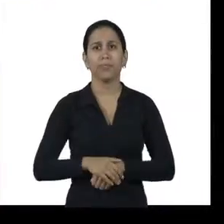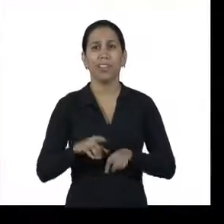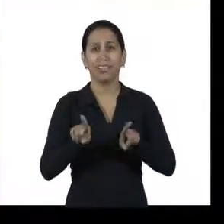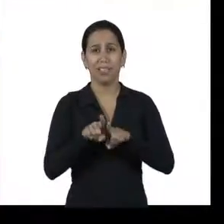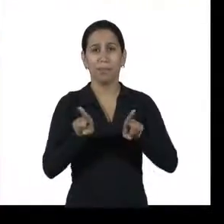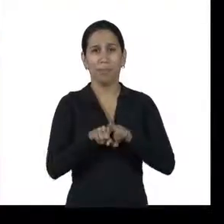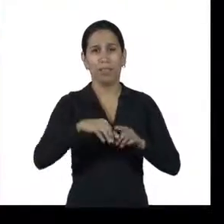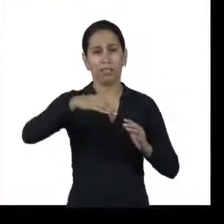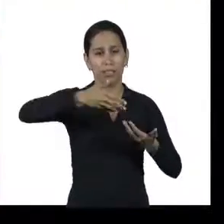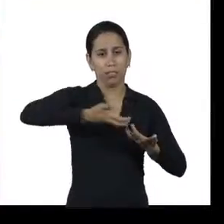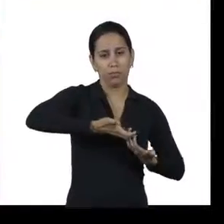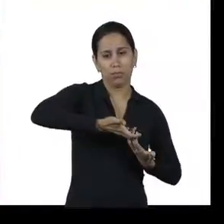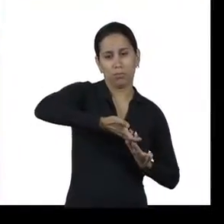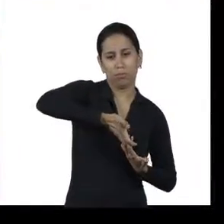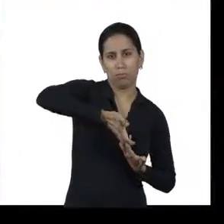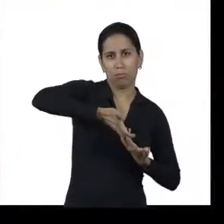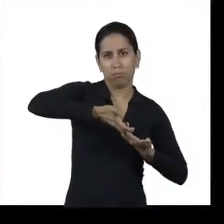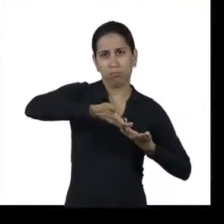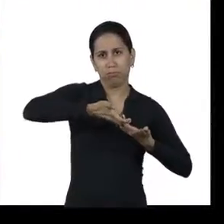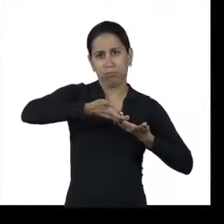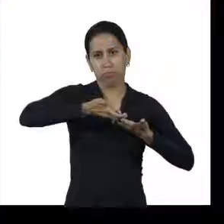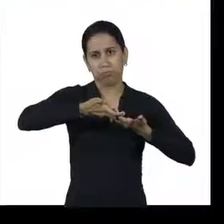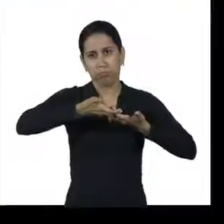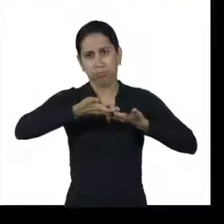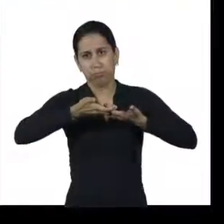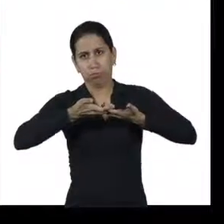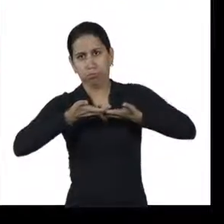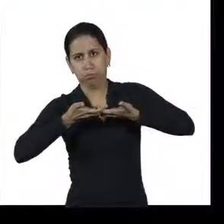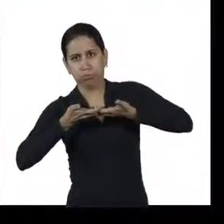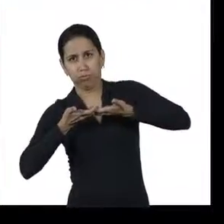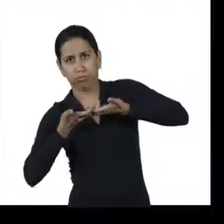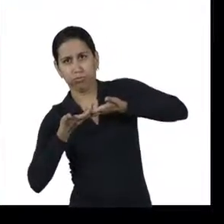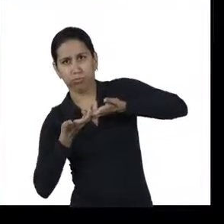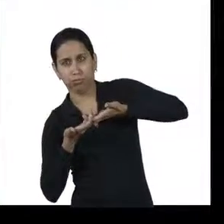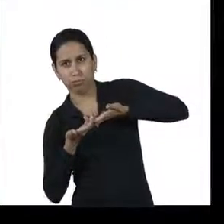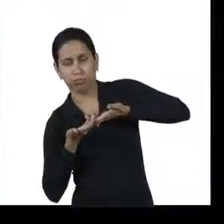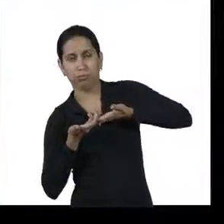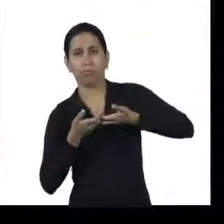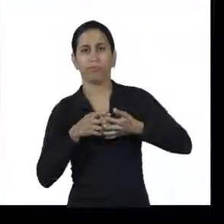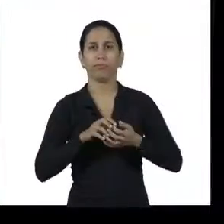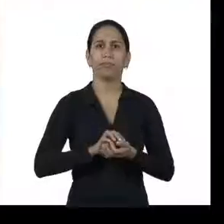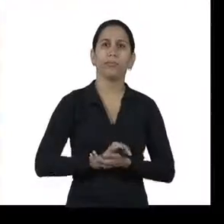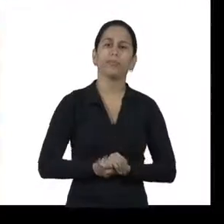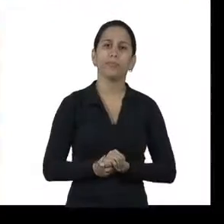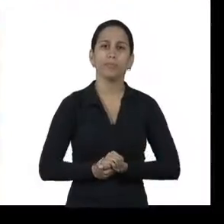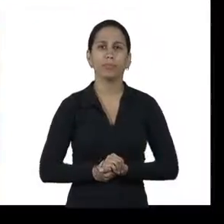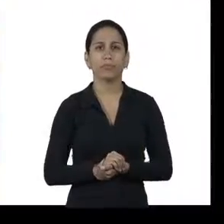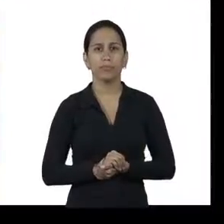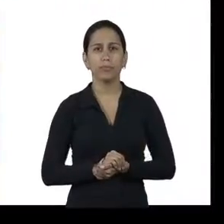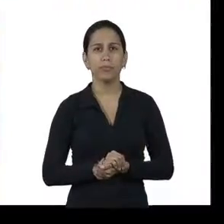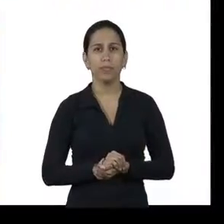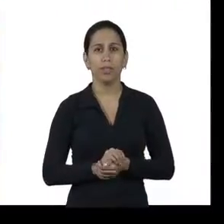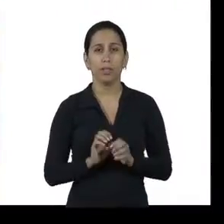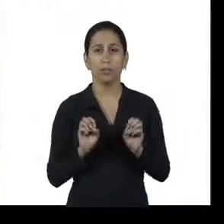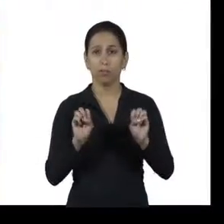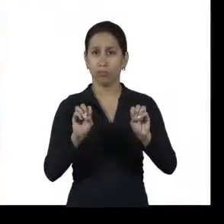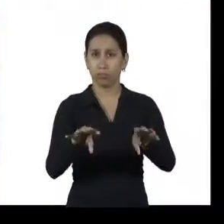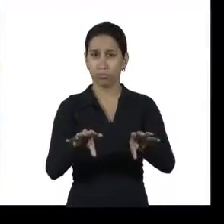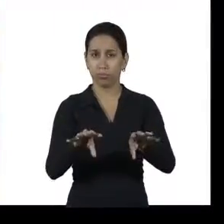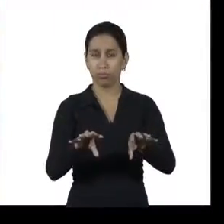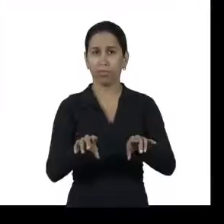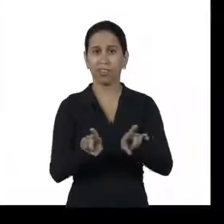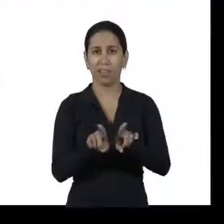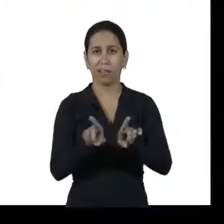bloquear o levantamento da báscula quando houver certo desnível entre as laterais do caminhão, faróis,